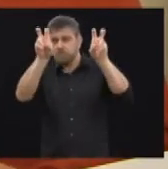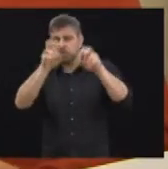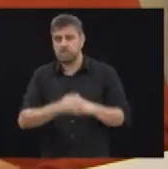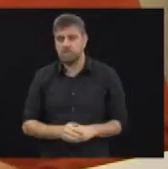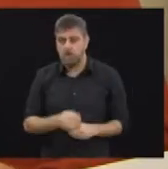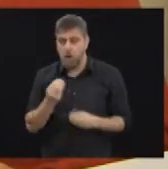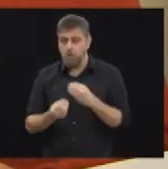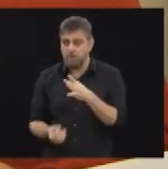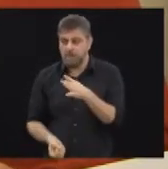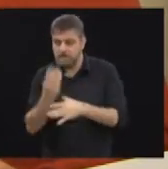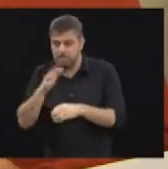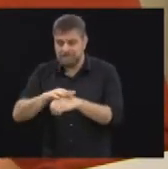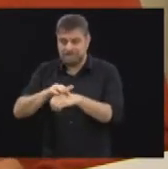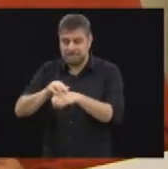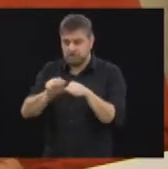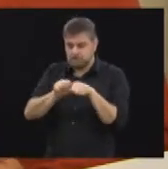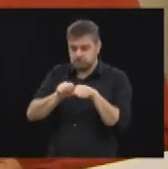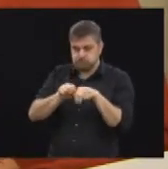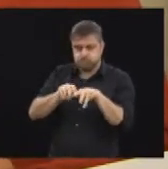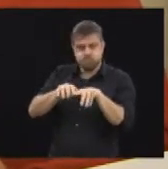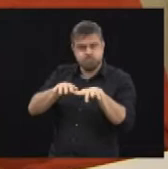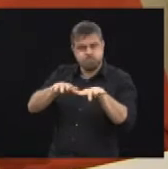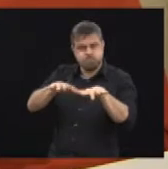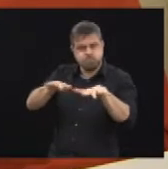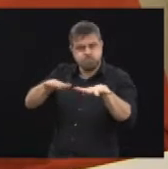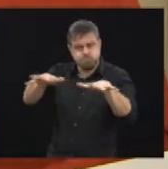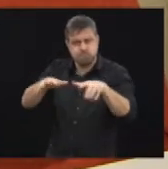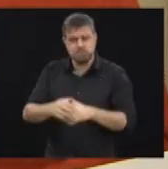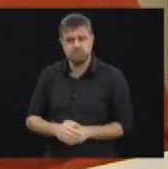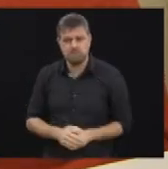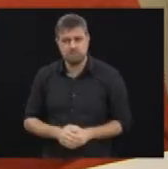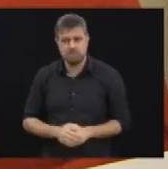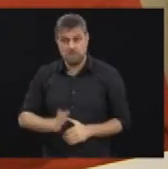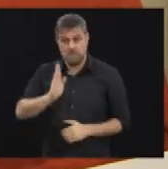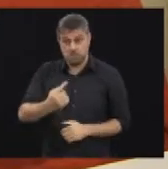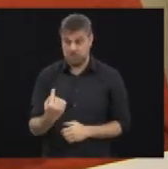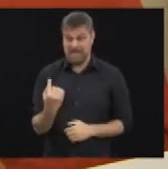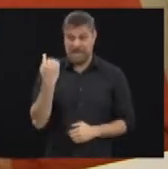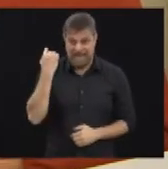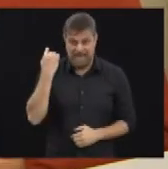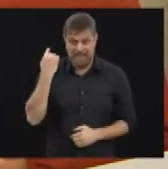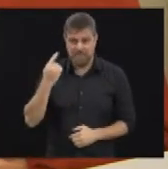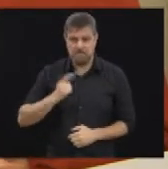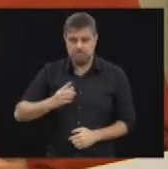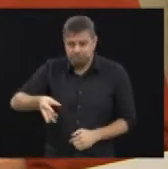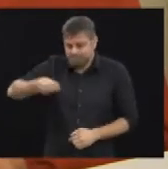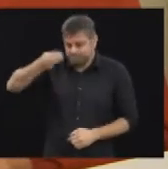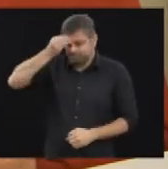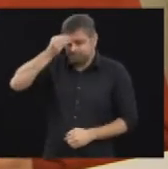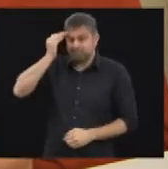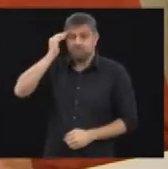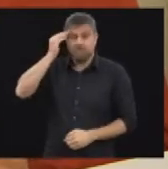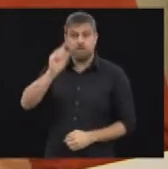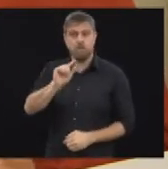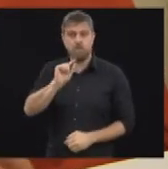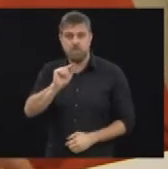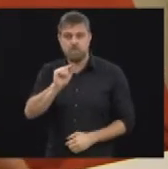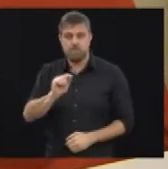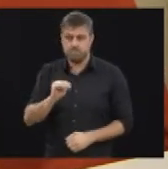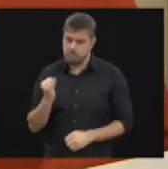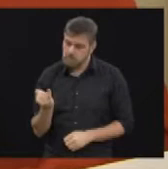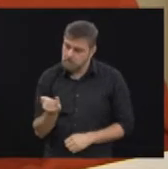onde ele trata da ocorrência das epidemias e já naquele momento ele